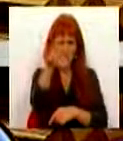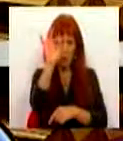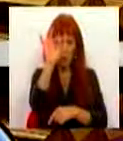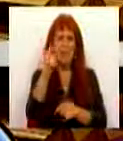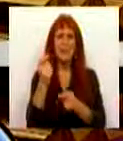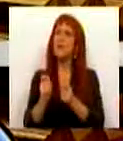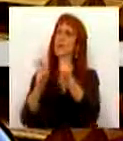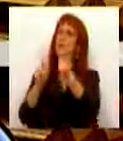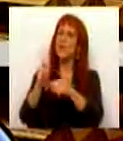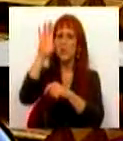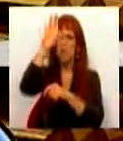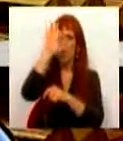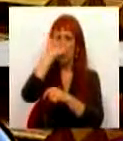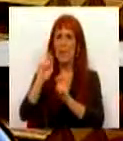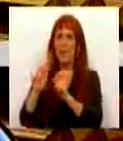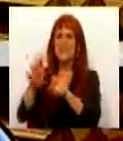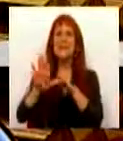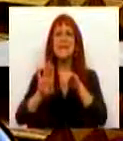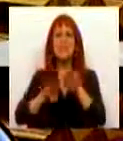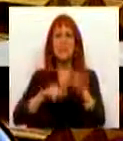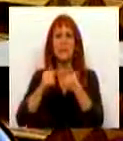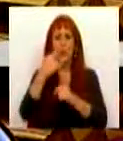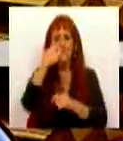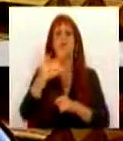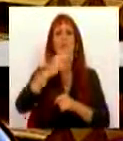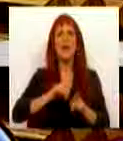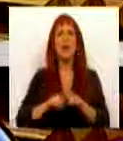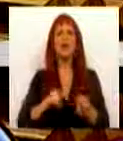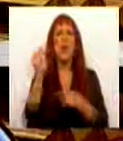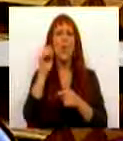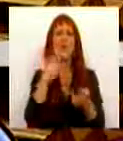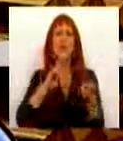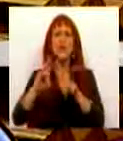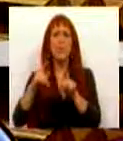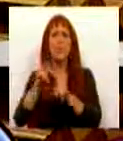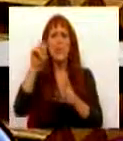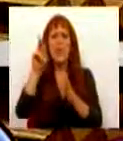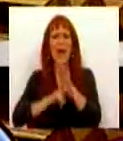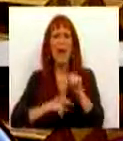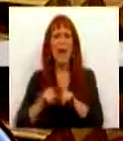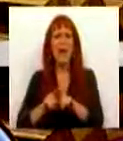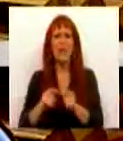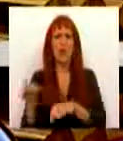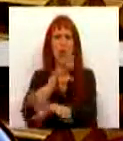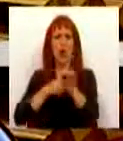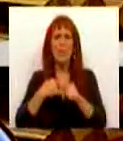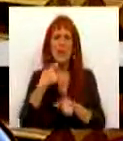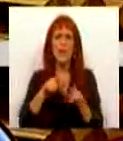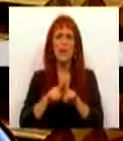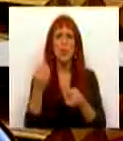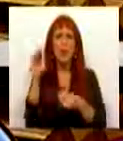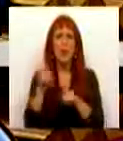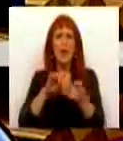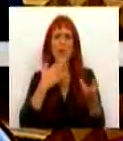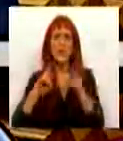de nacionalizar o banco se tudo falhar. Este é um banco de transição e as regras europeias ditam que um banco de transição é para ser vendido. O